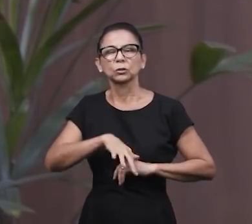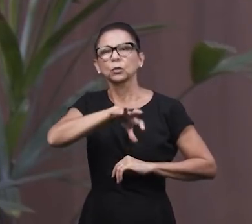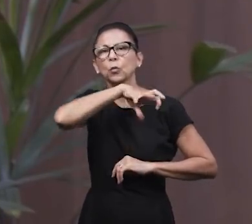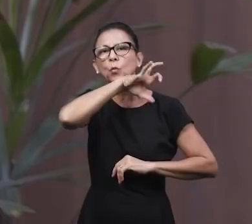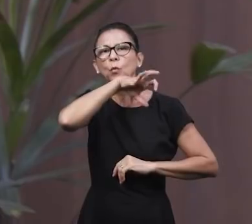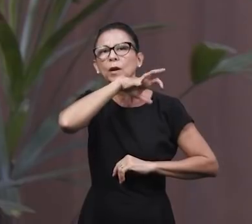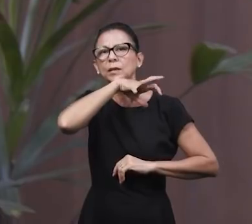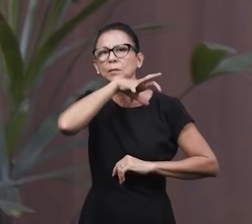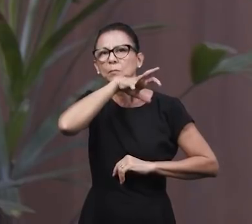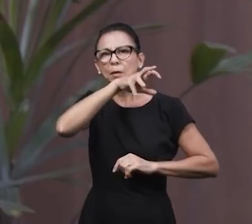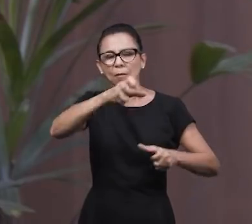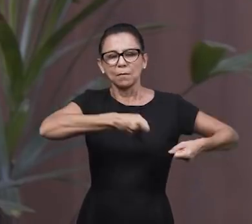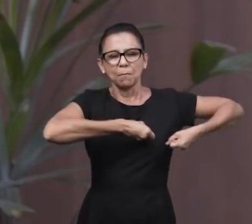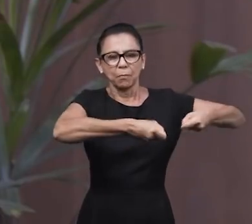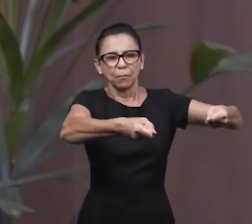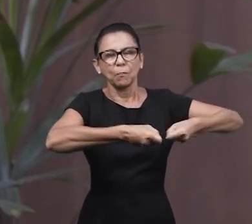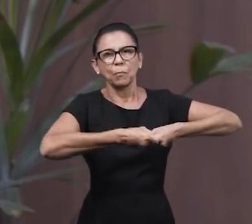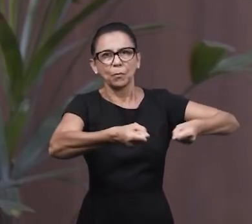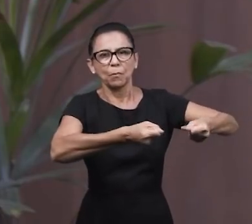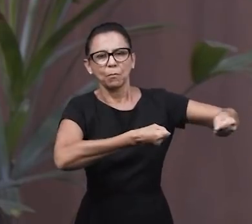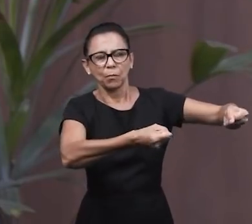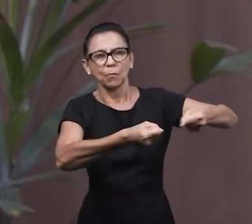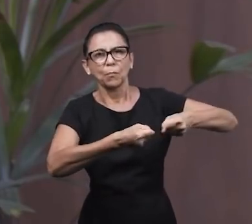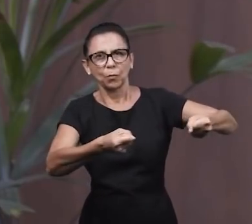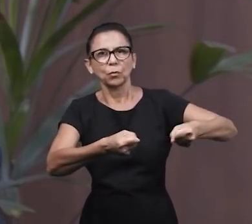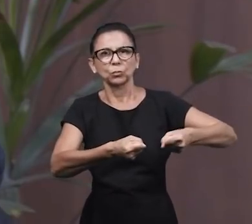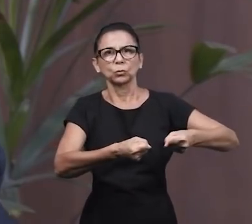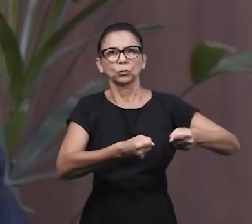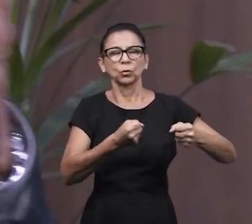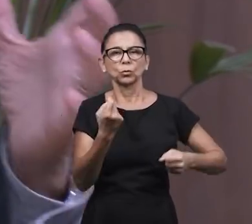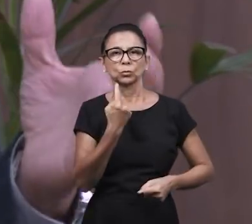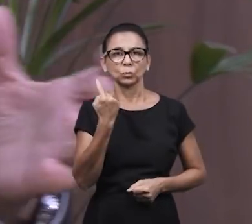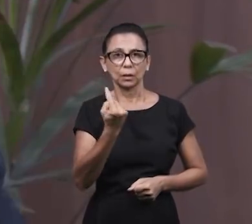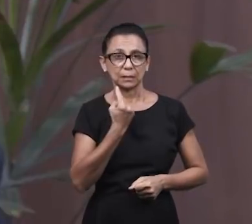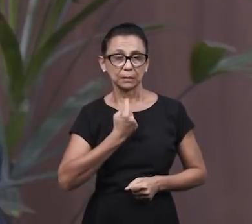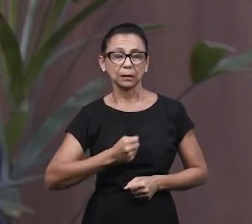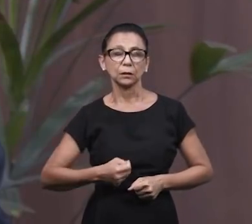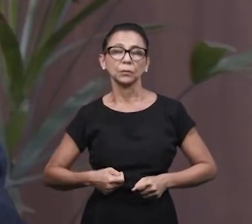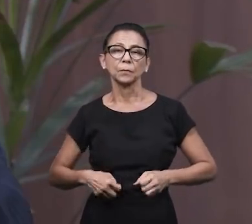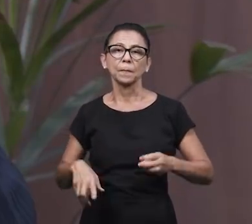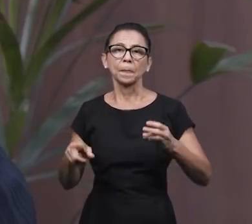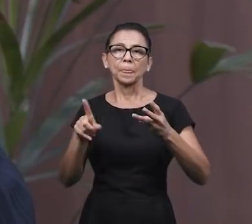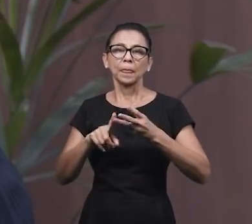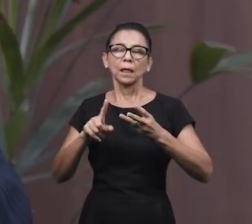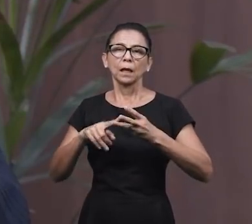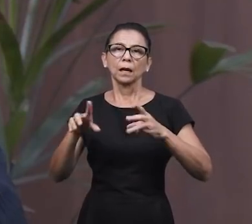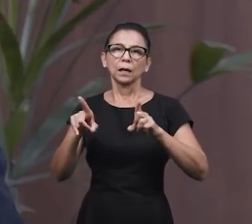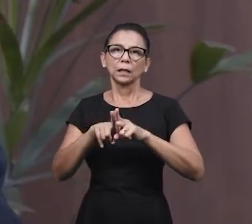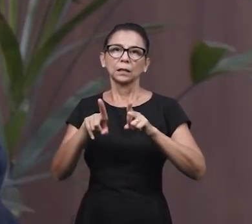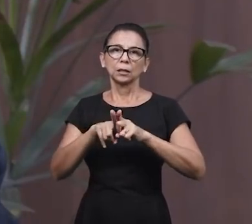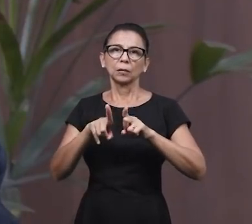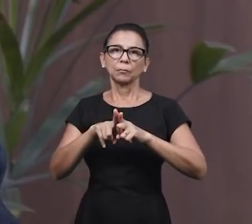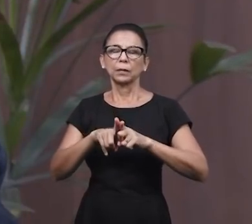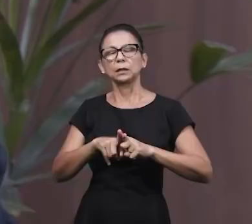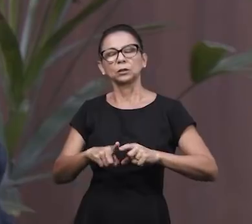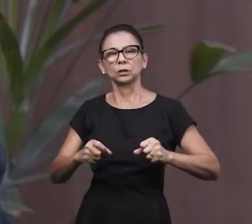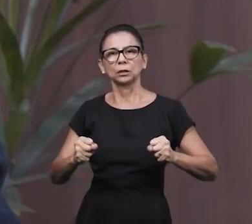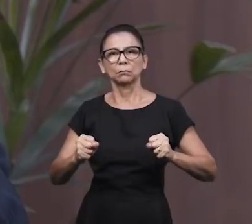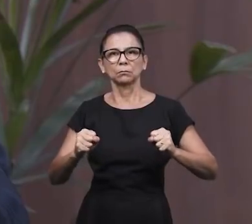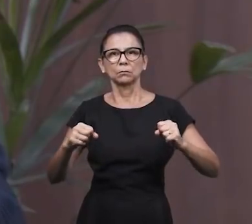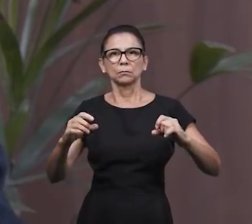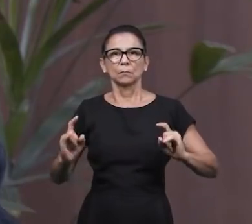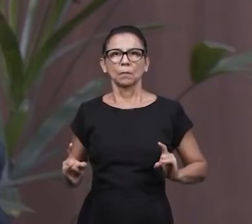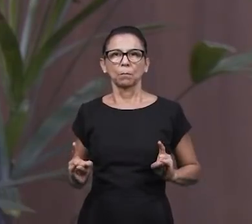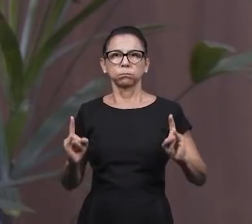jumento sozinho, né? Então, e mais tarde também ali no templo, quando ele derrubou o templo e a maior parte dos matou